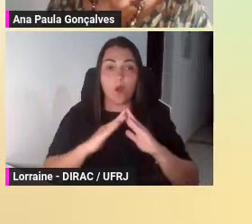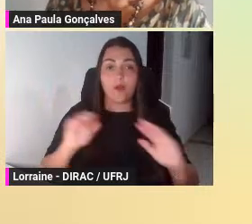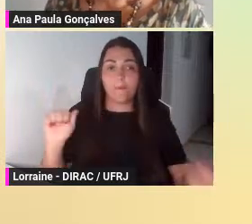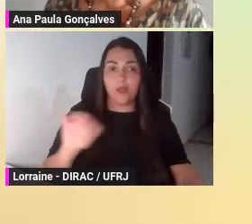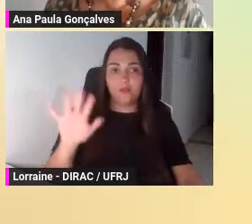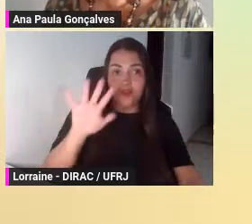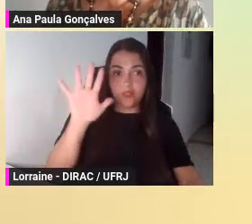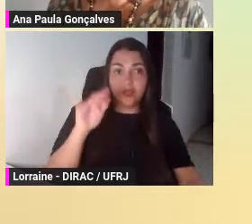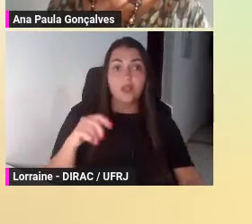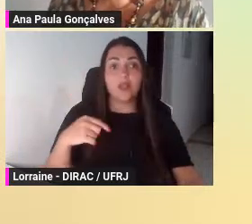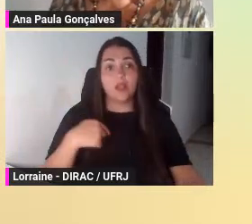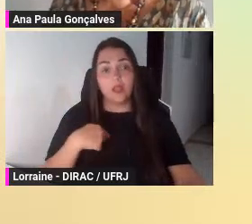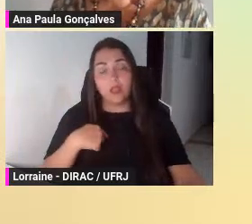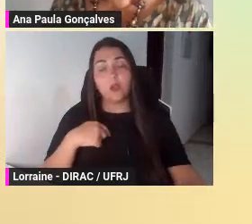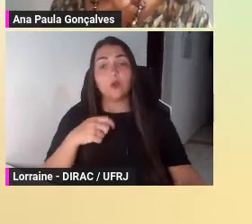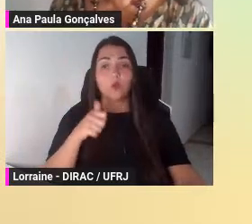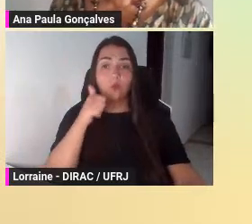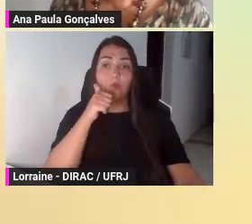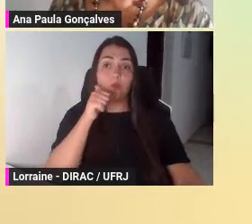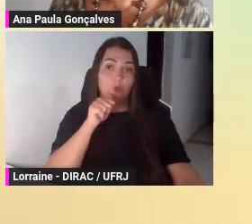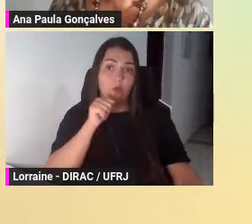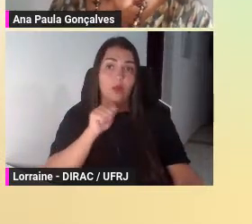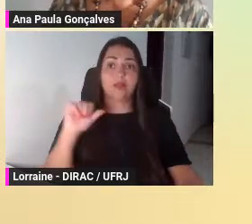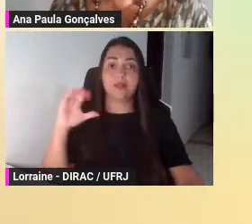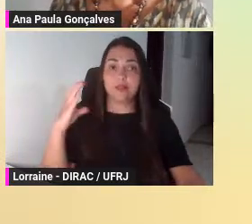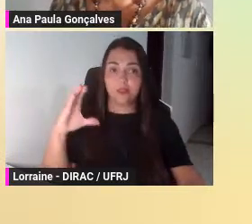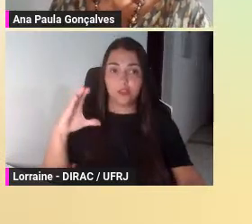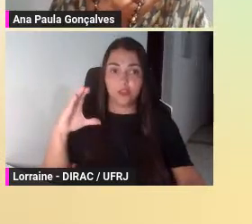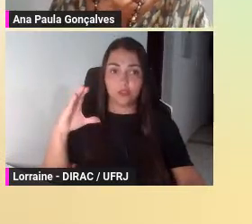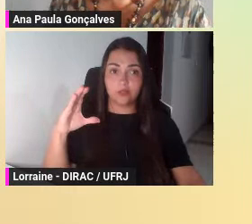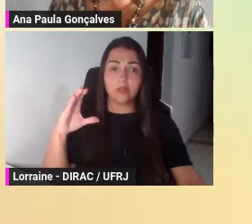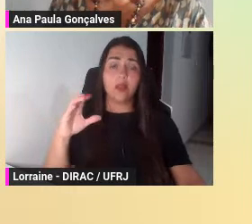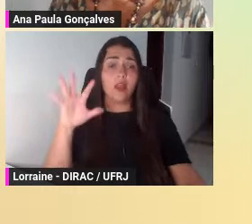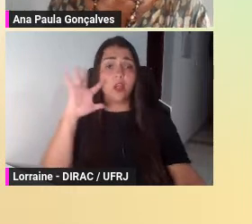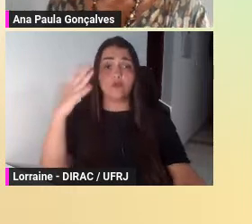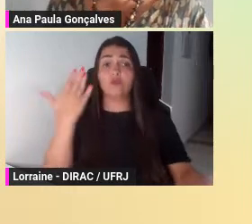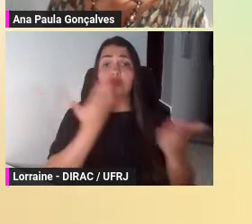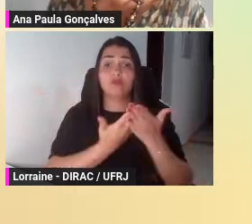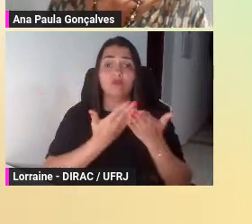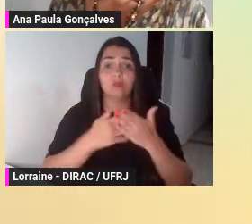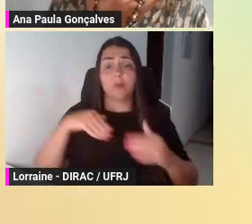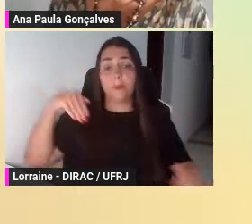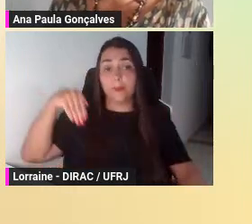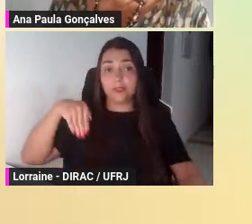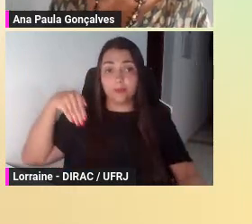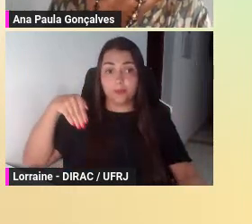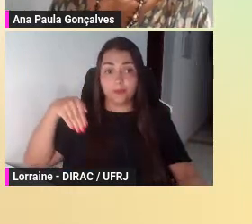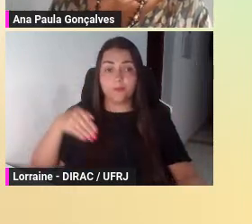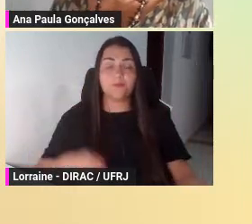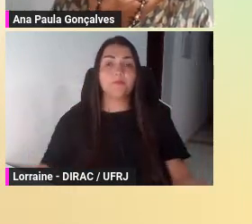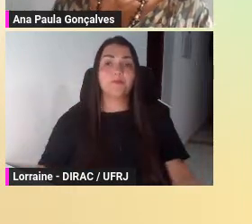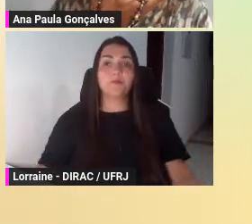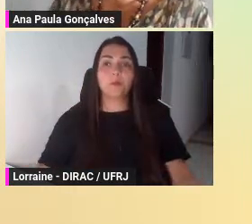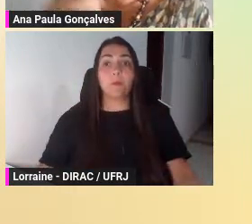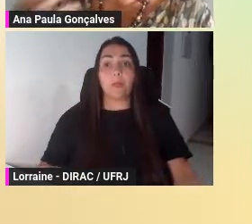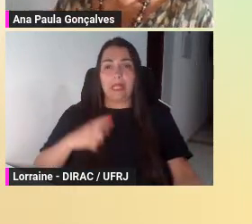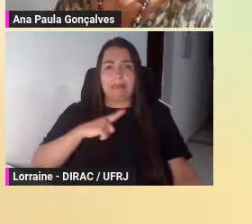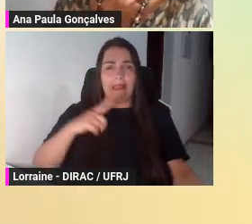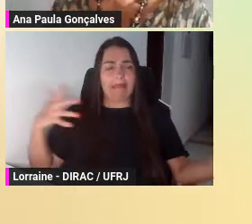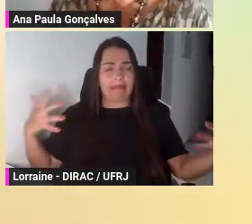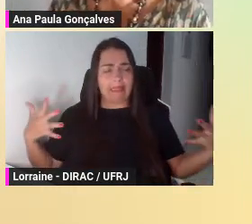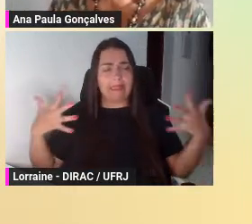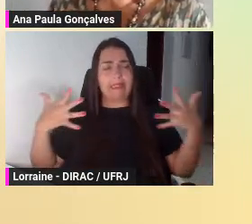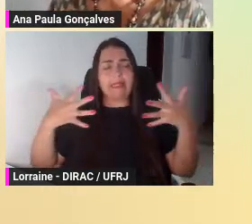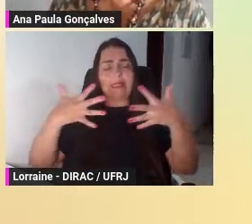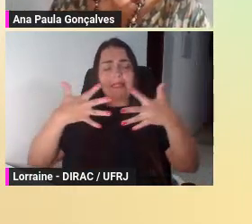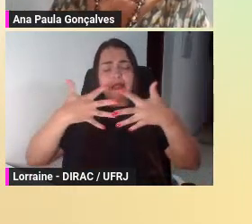e sou uma mulher cientista, né? Decidi estudar matemática. Nessa interseção, existe uma série de